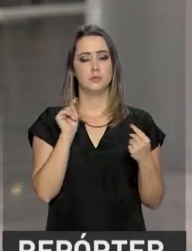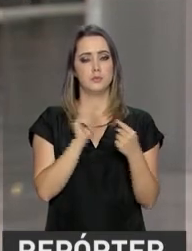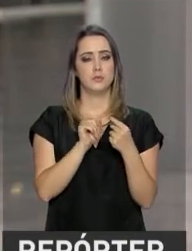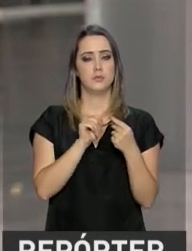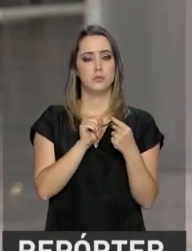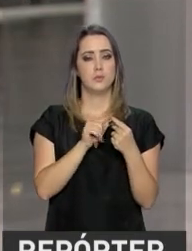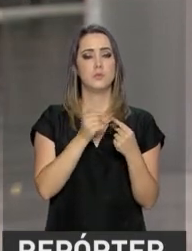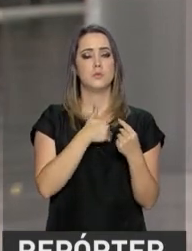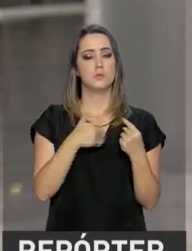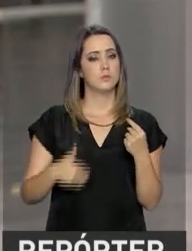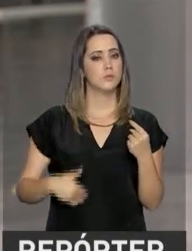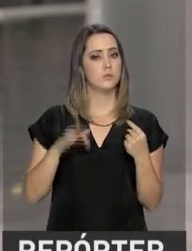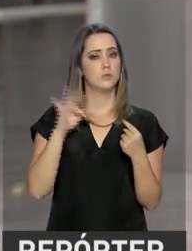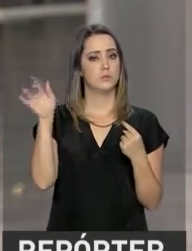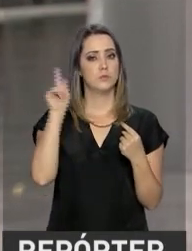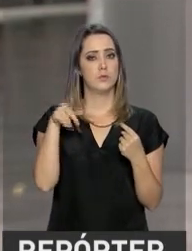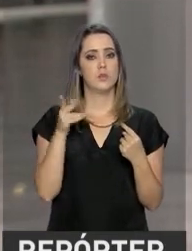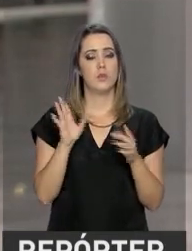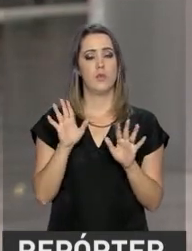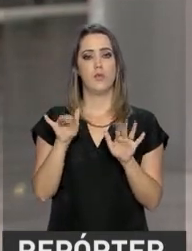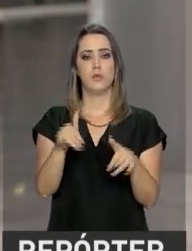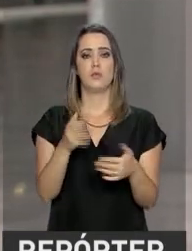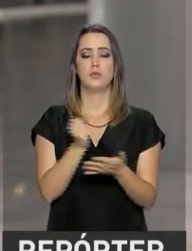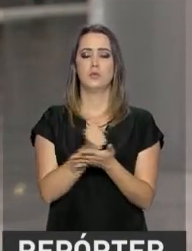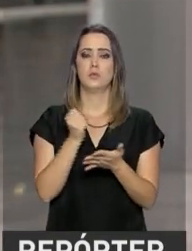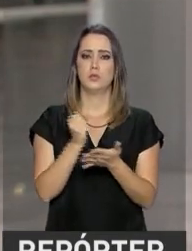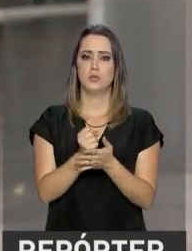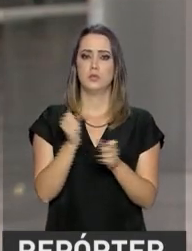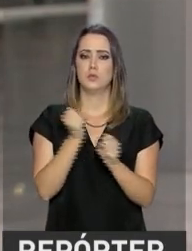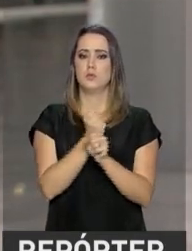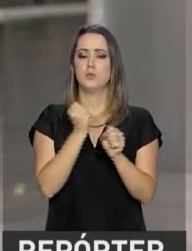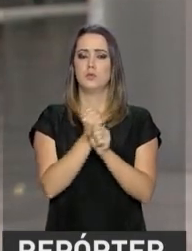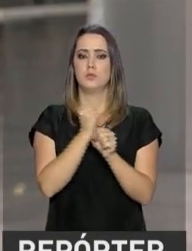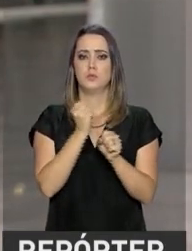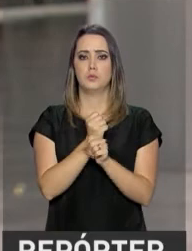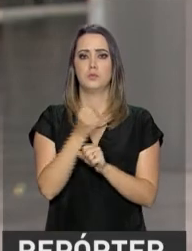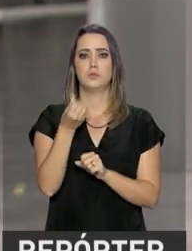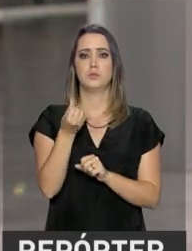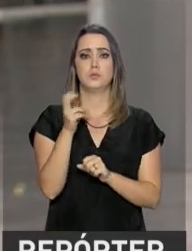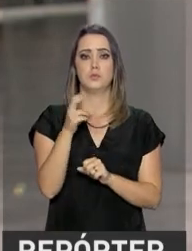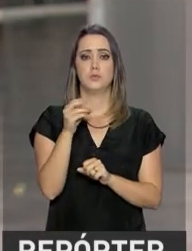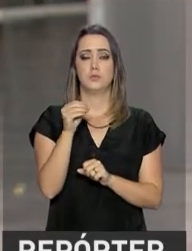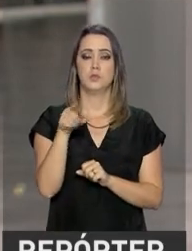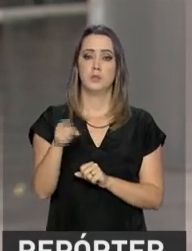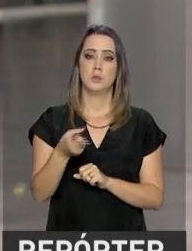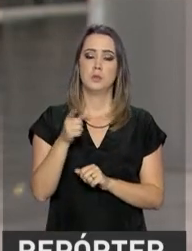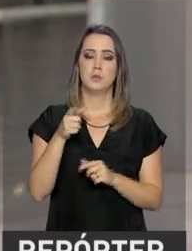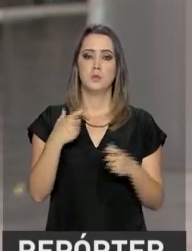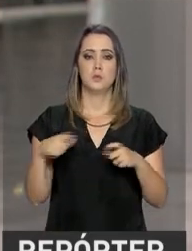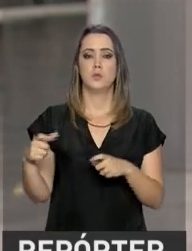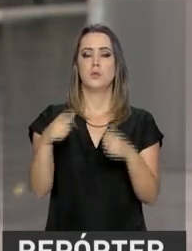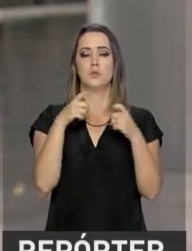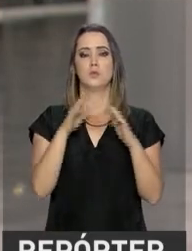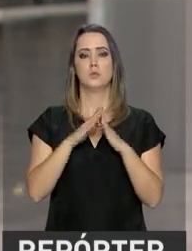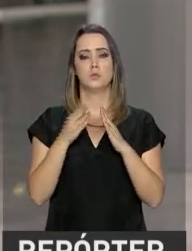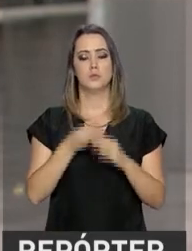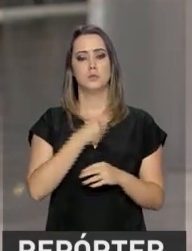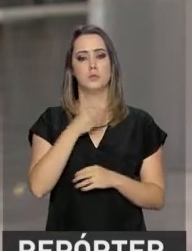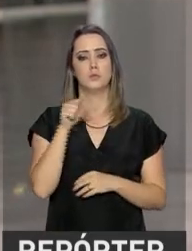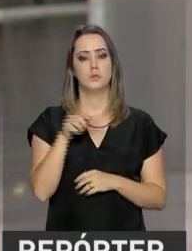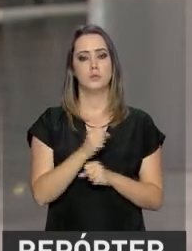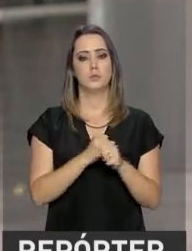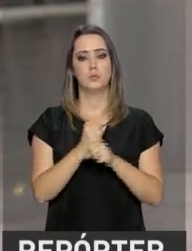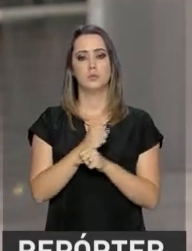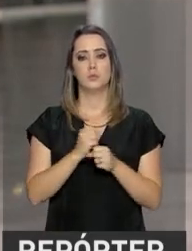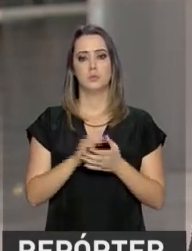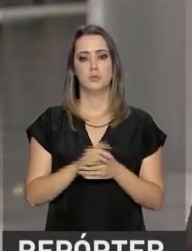do governo federal é concluir a contratação da construção de 650 mil unidades do programa minha casa minha vida neste